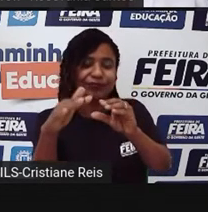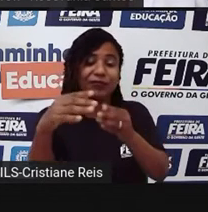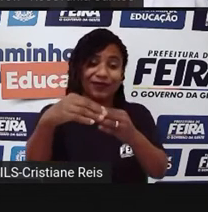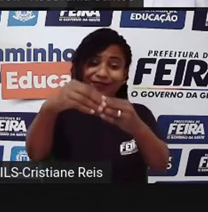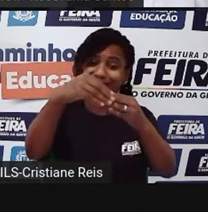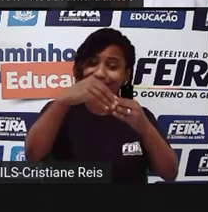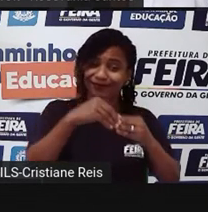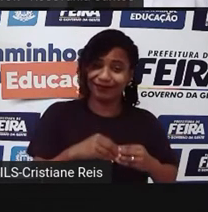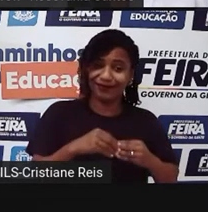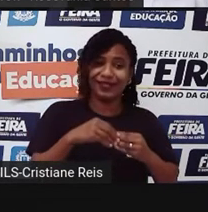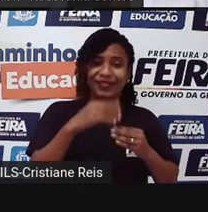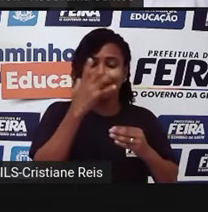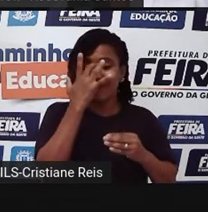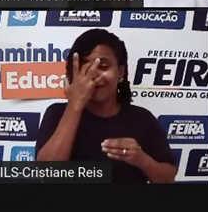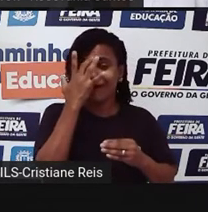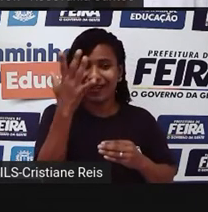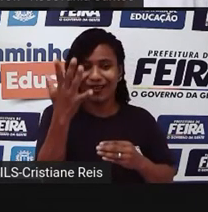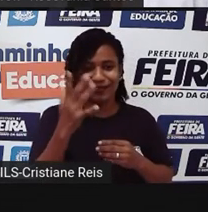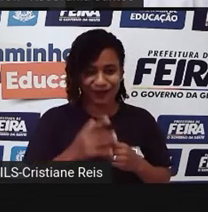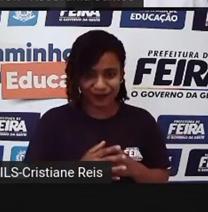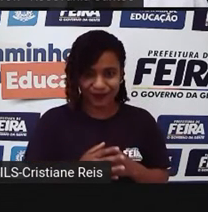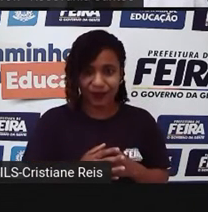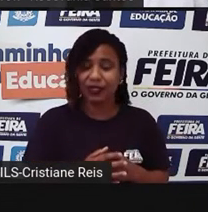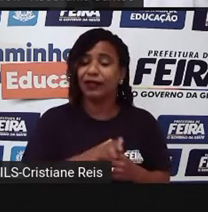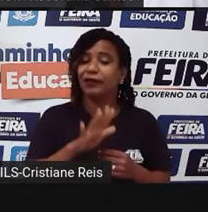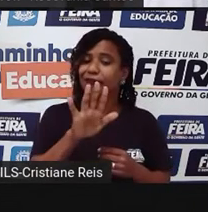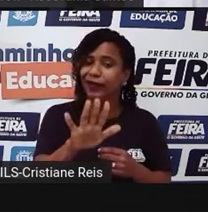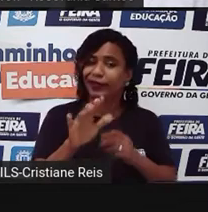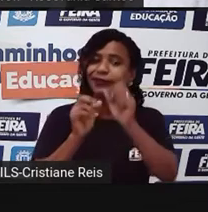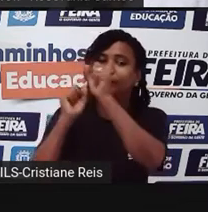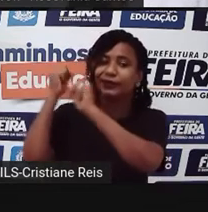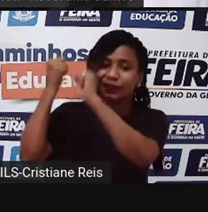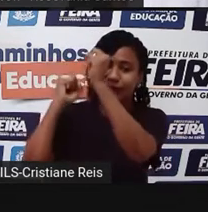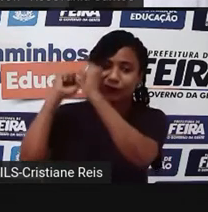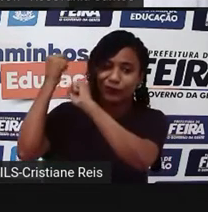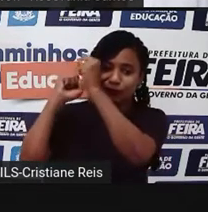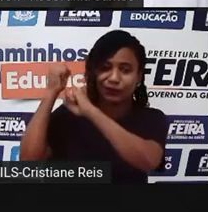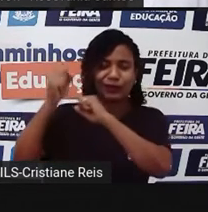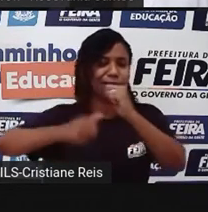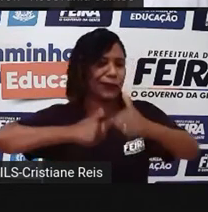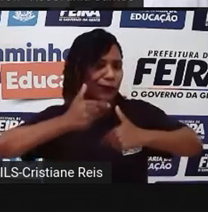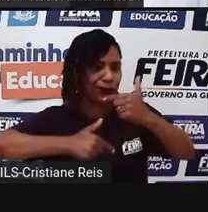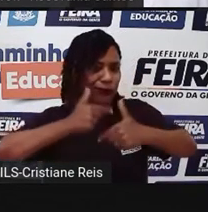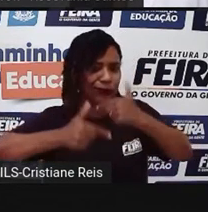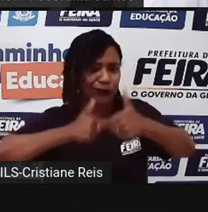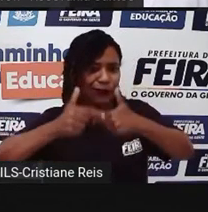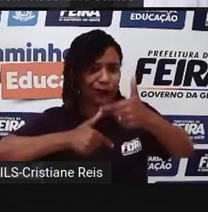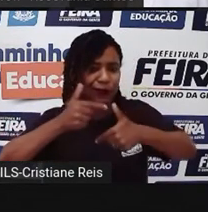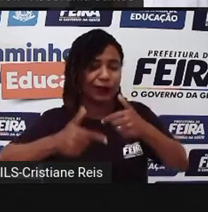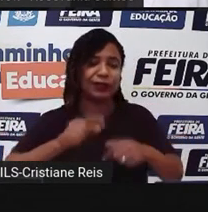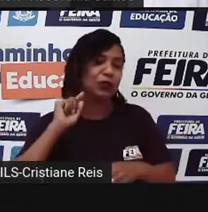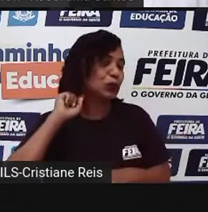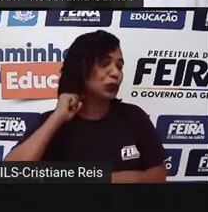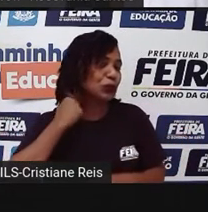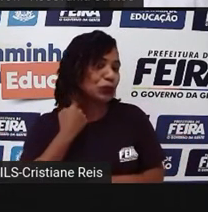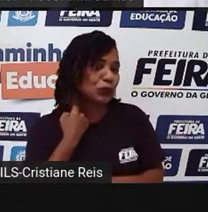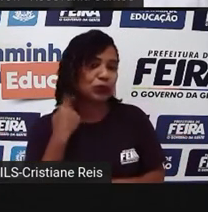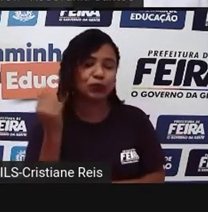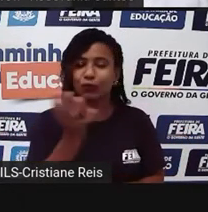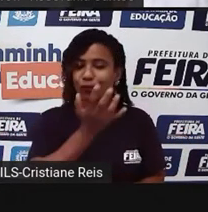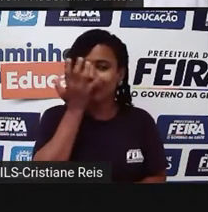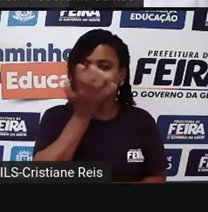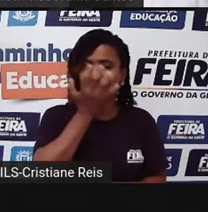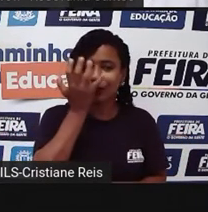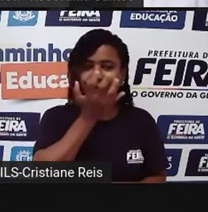indústria vai jogar mais poluentes aí nesse sistema. E ela conta, né, com esse sistema de informação,